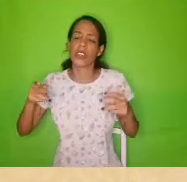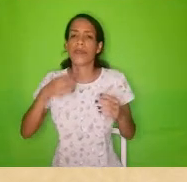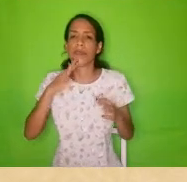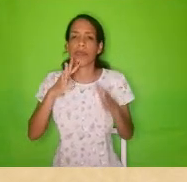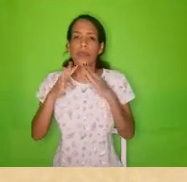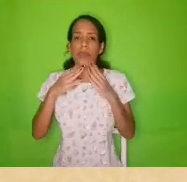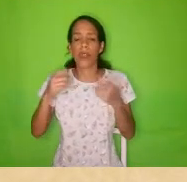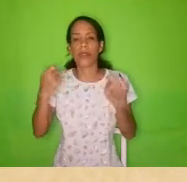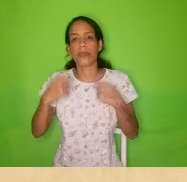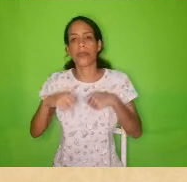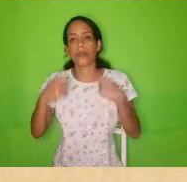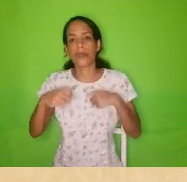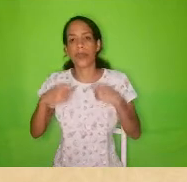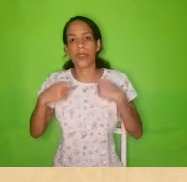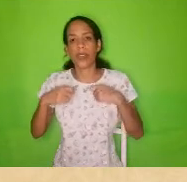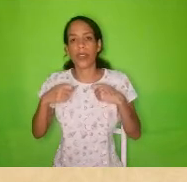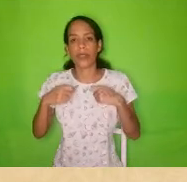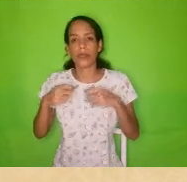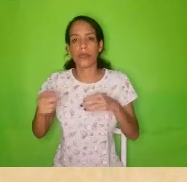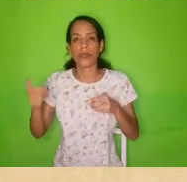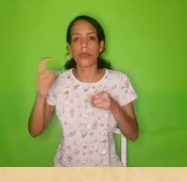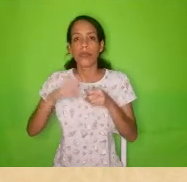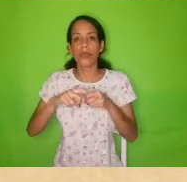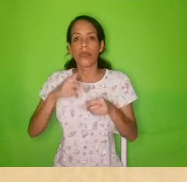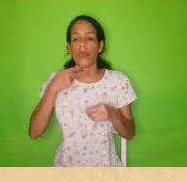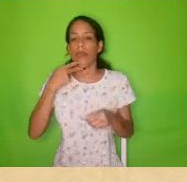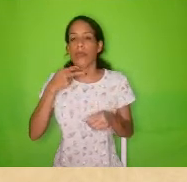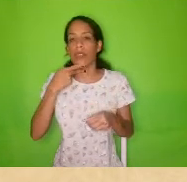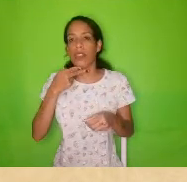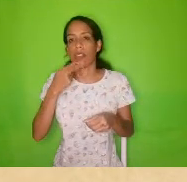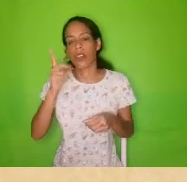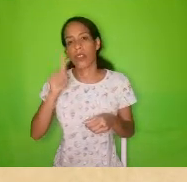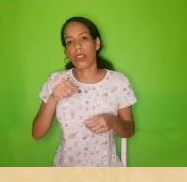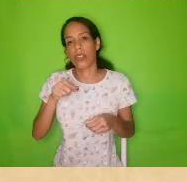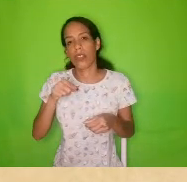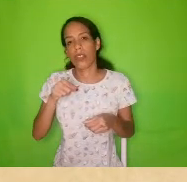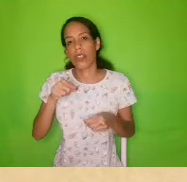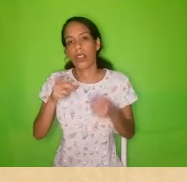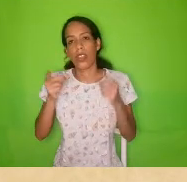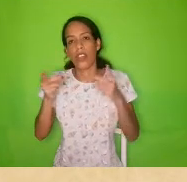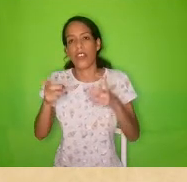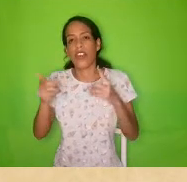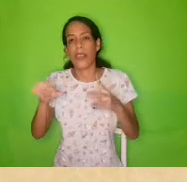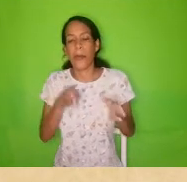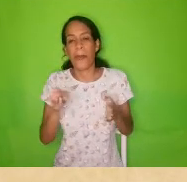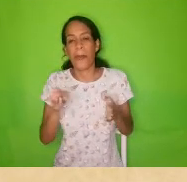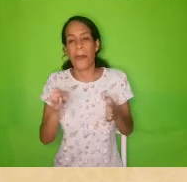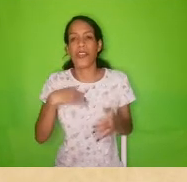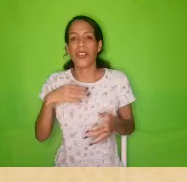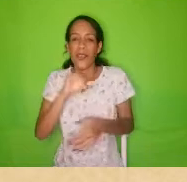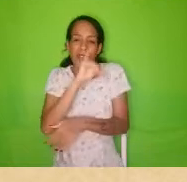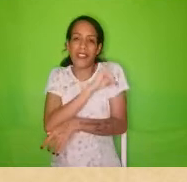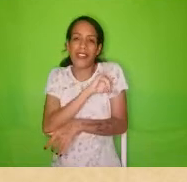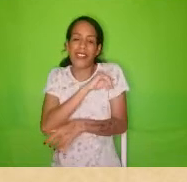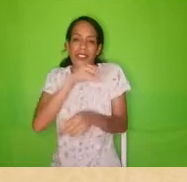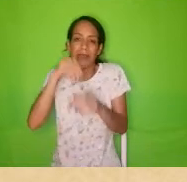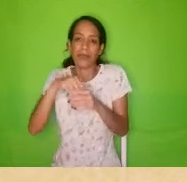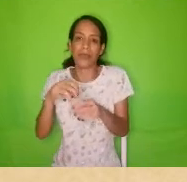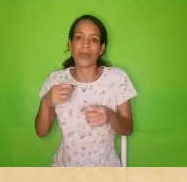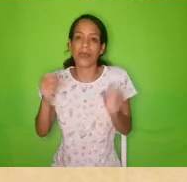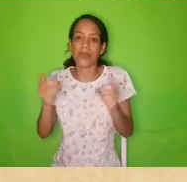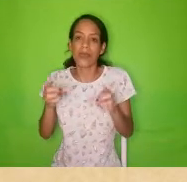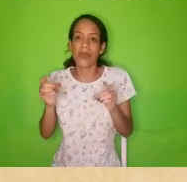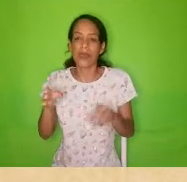um pouco montar o meu argumento aqui, né? Vender meu peixe, né? Sou carioca, né? Então eu uso minha gíria, vender meu peixe